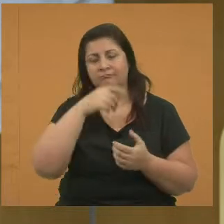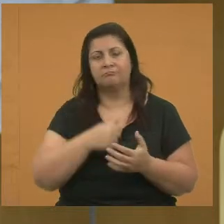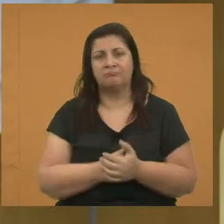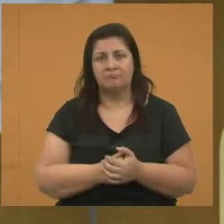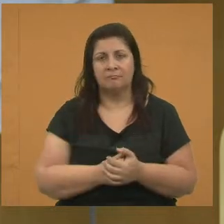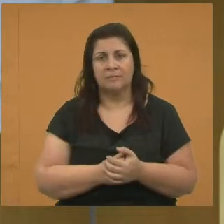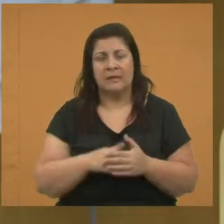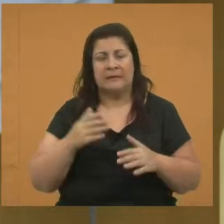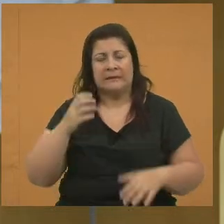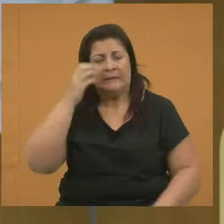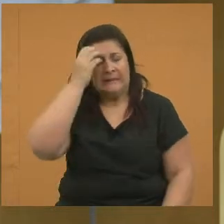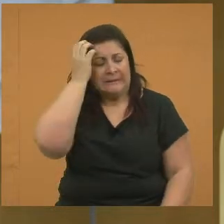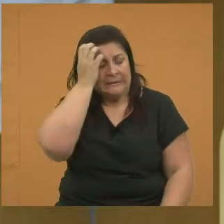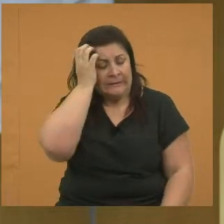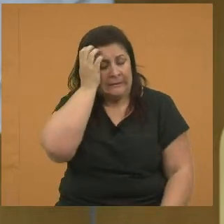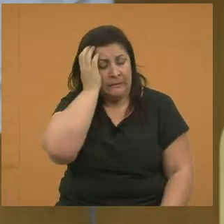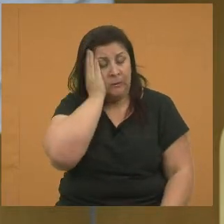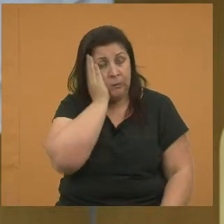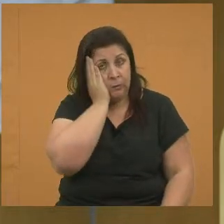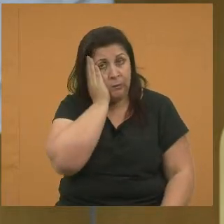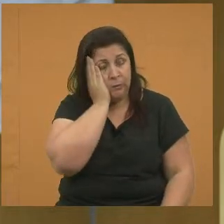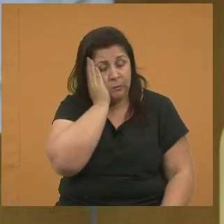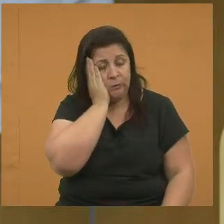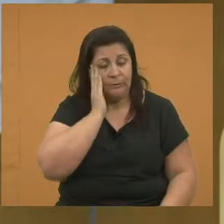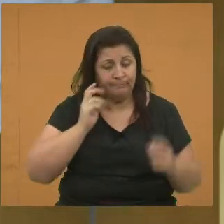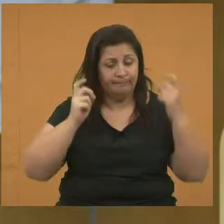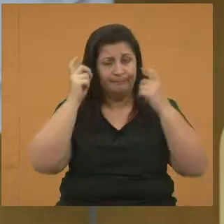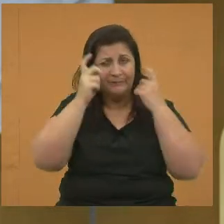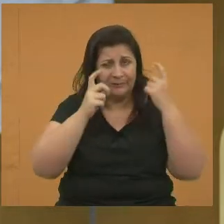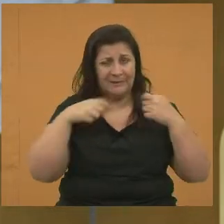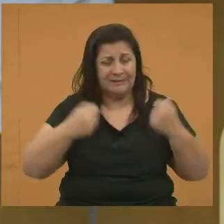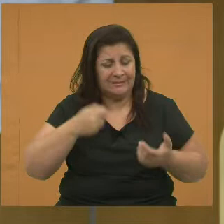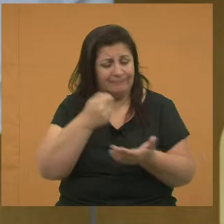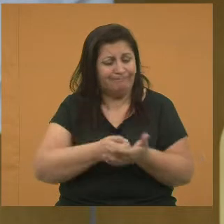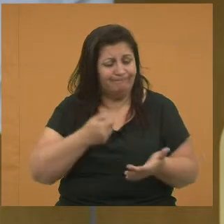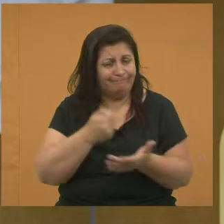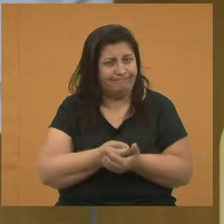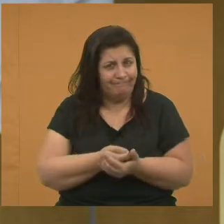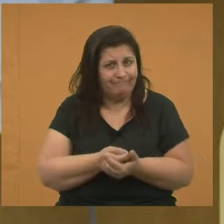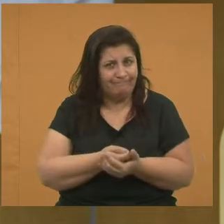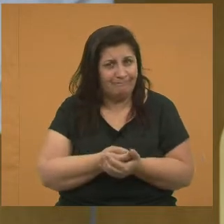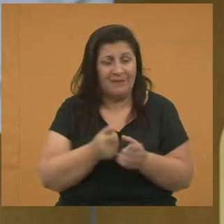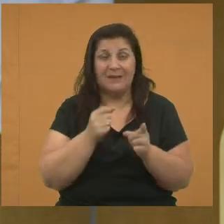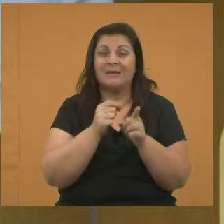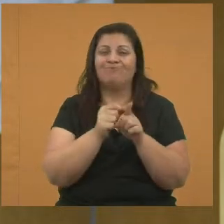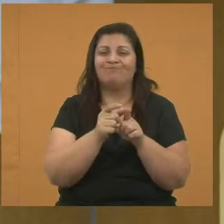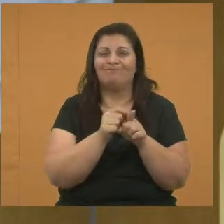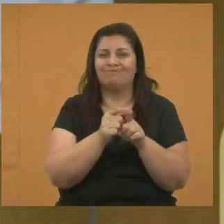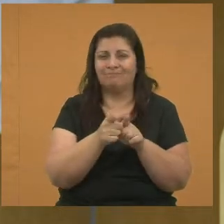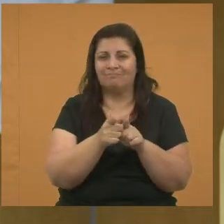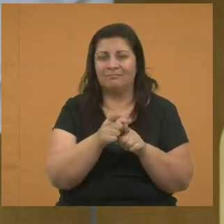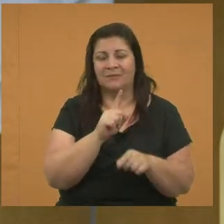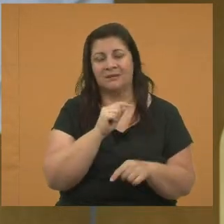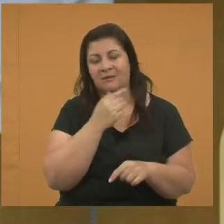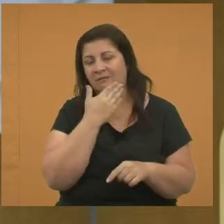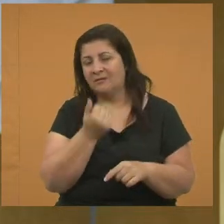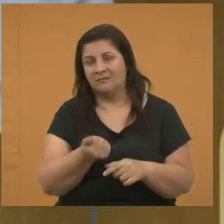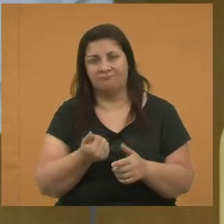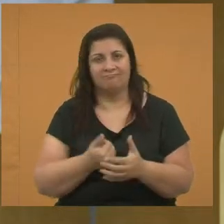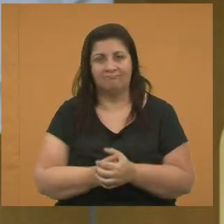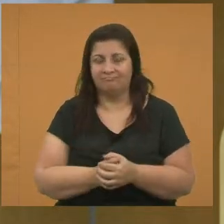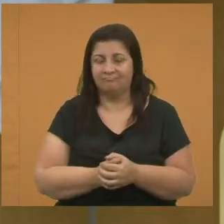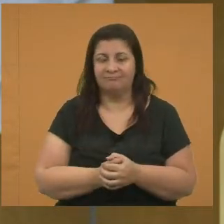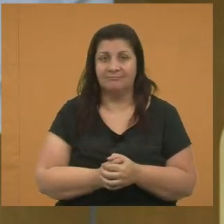gente coça a cabeça, ainda mais quando você tem que pagar o danado de um aluguel. A gente sabe que não é fácil. Eu